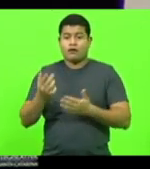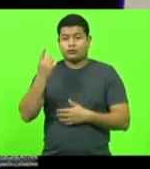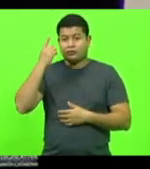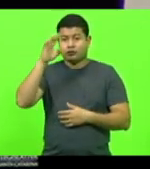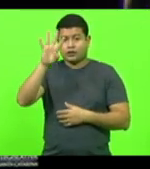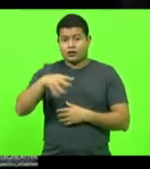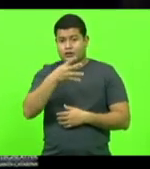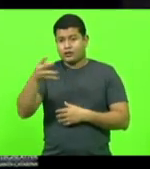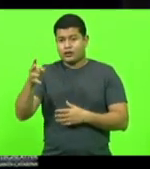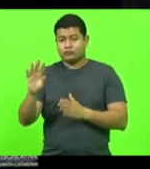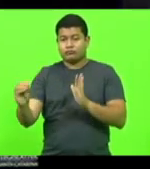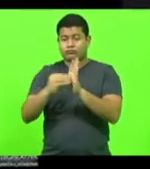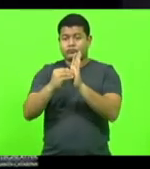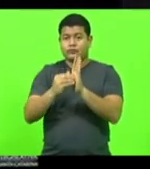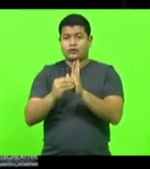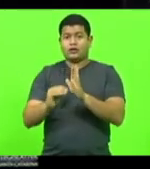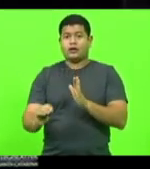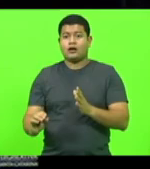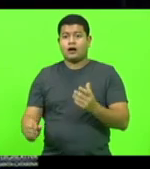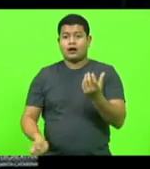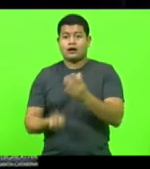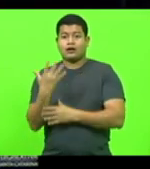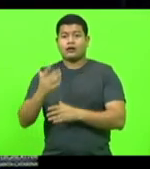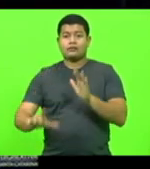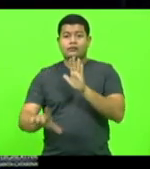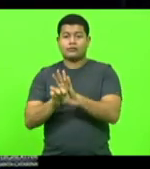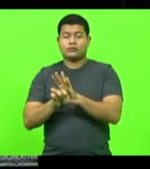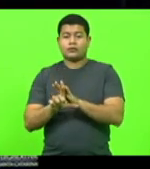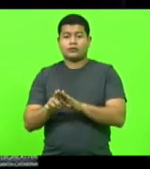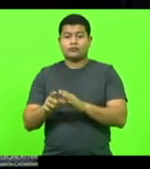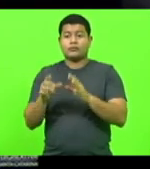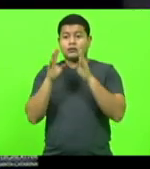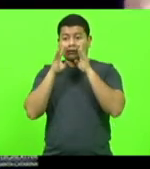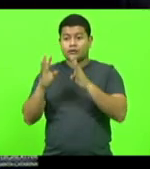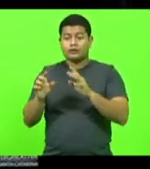instituída por lei para chamar justamente a conscientização sobre essa